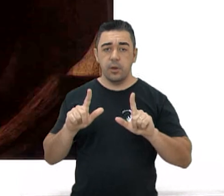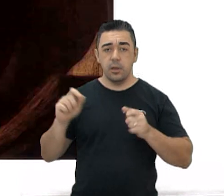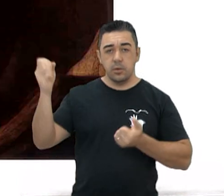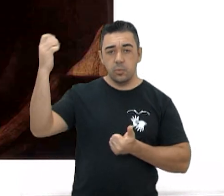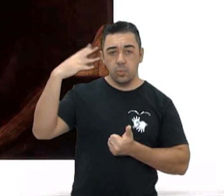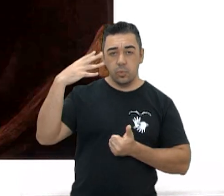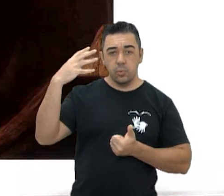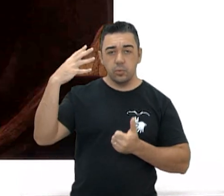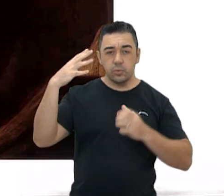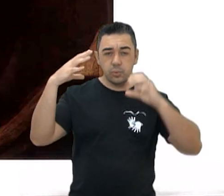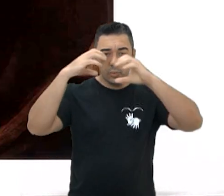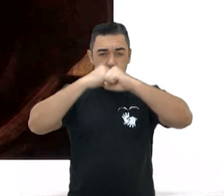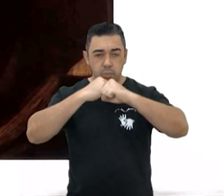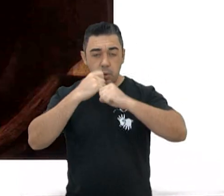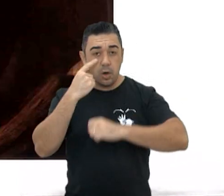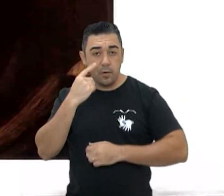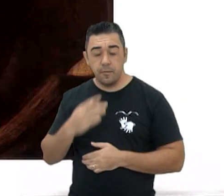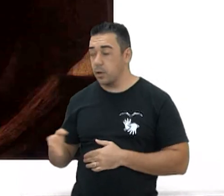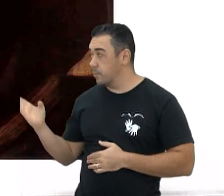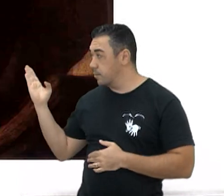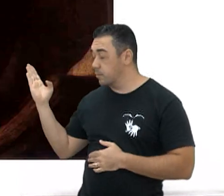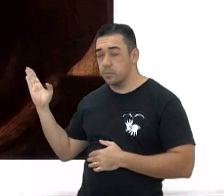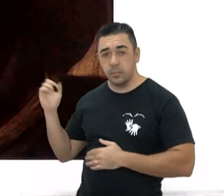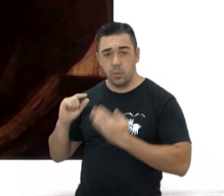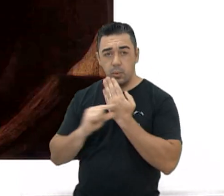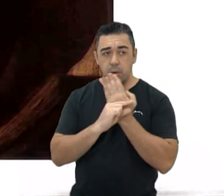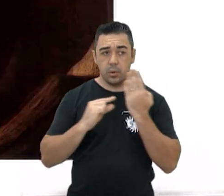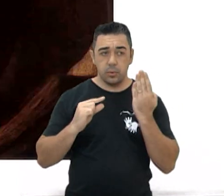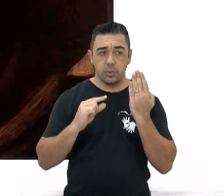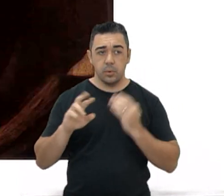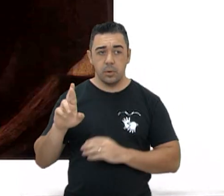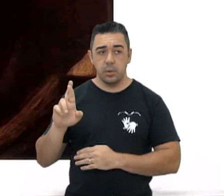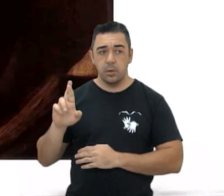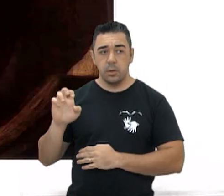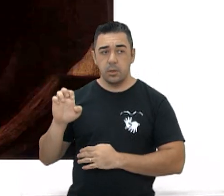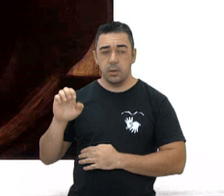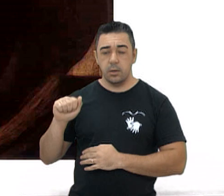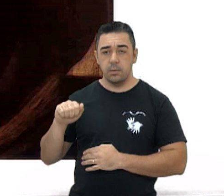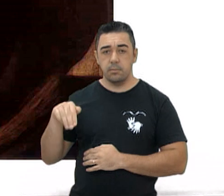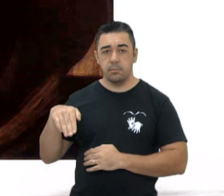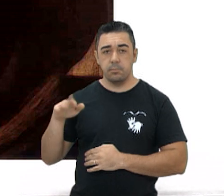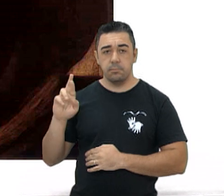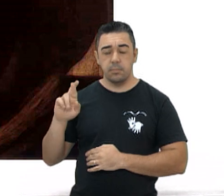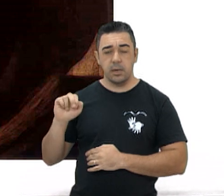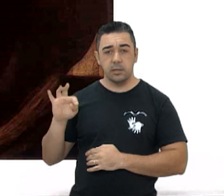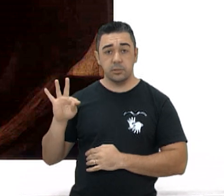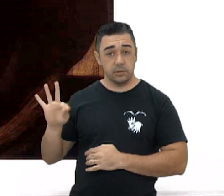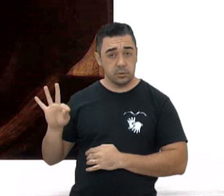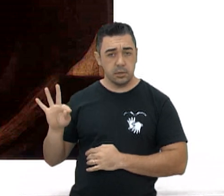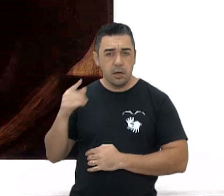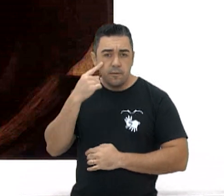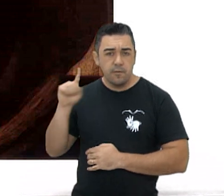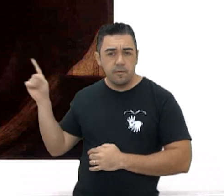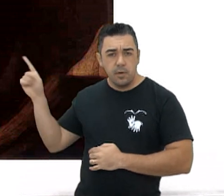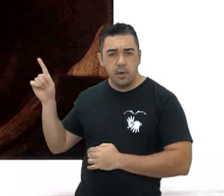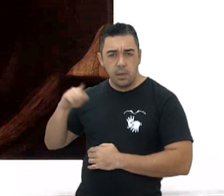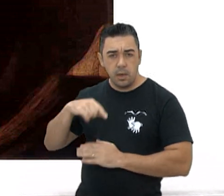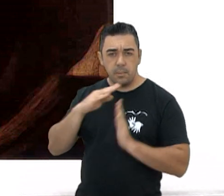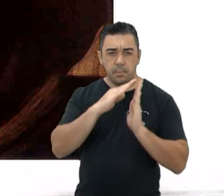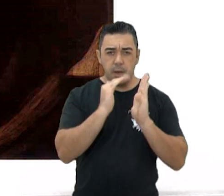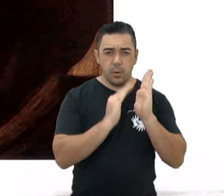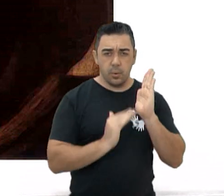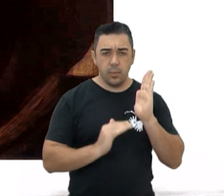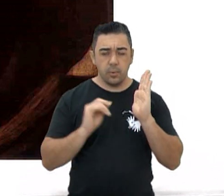vai ver, por exemplo, nessa obra do Rembrandt, Barroco Italiano, o contraste violento dessa